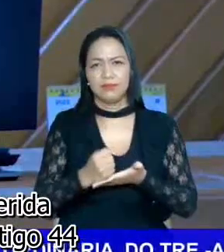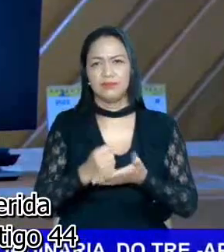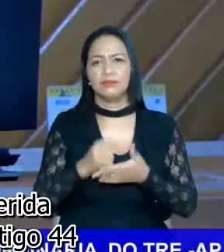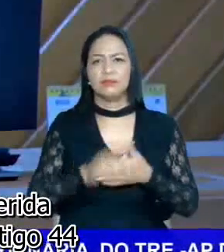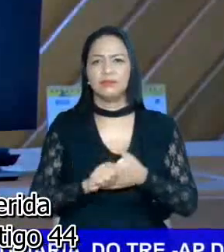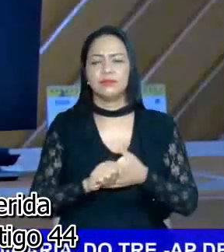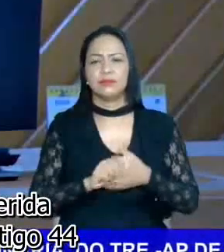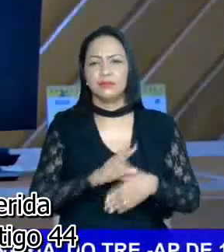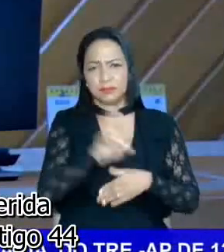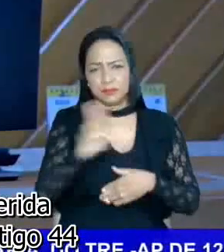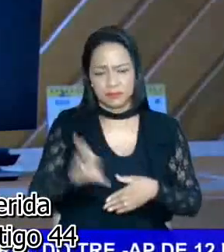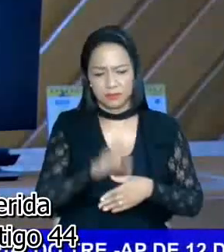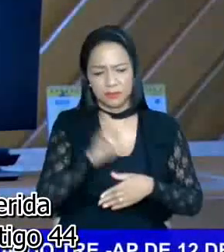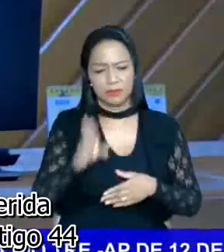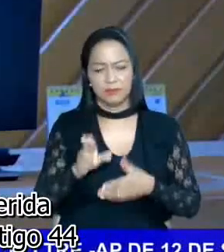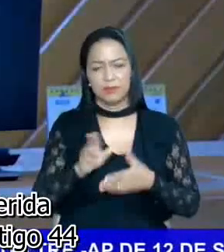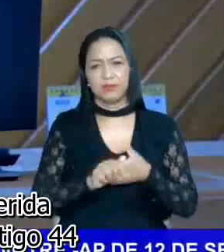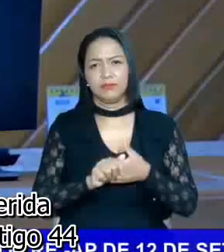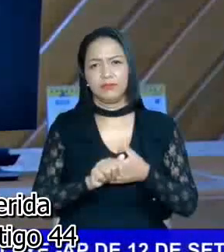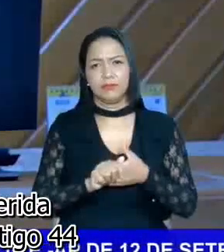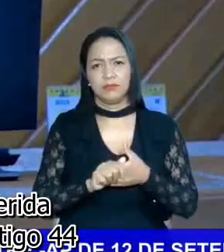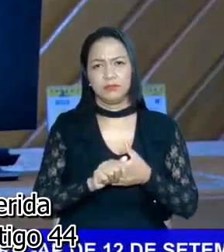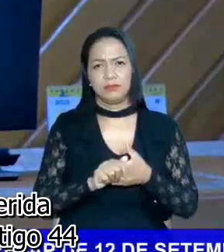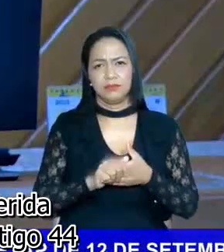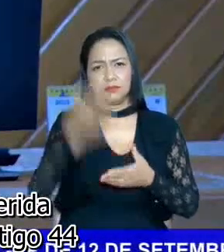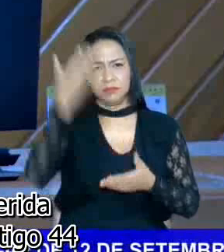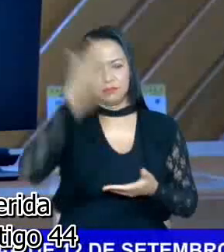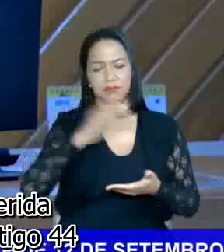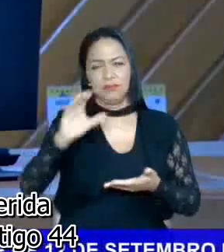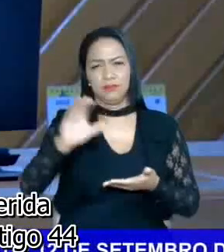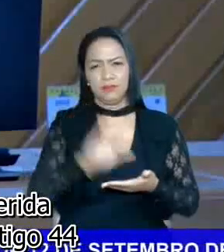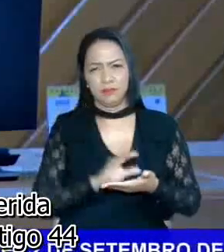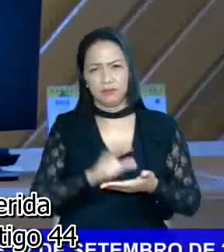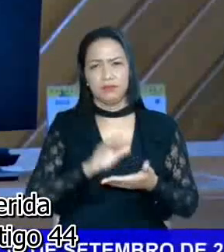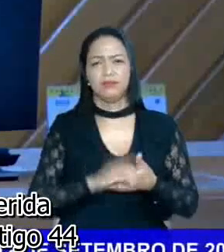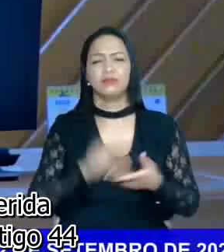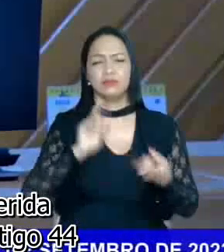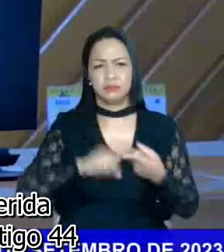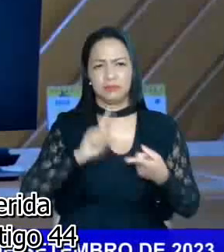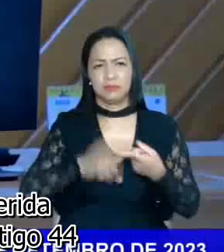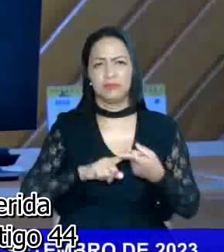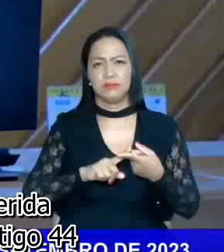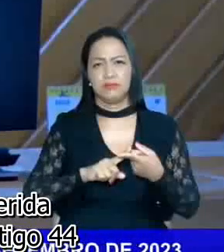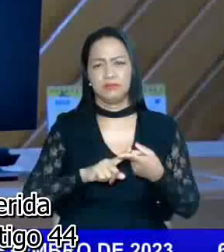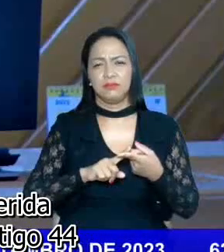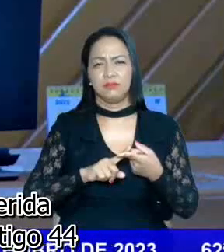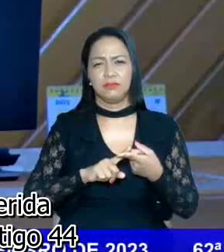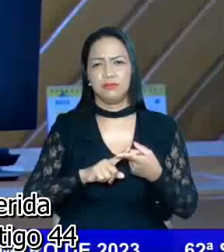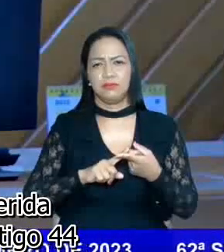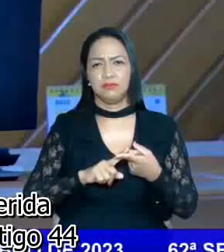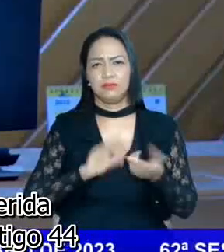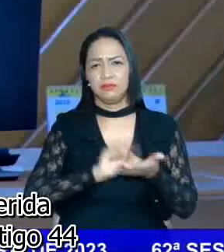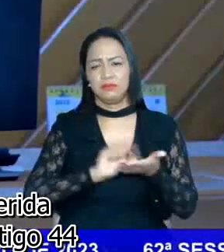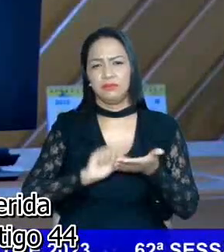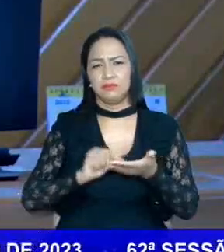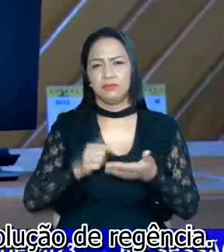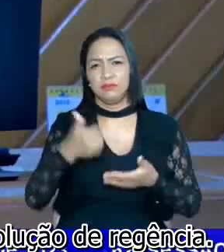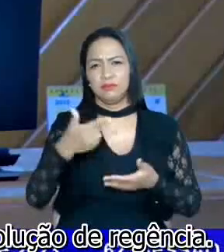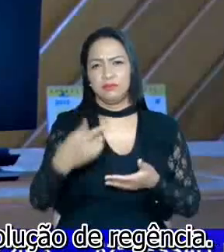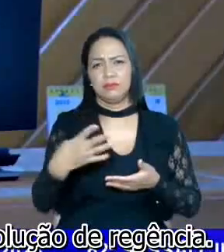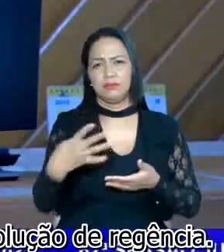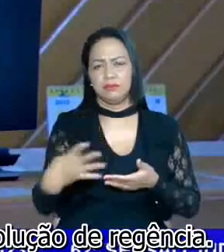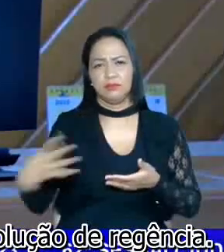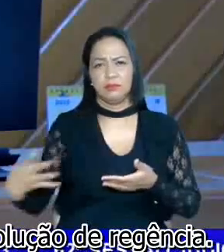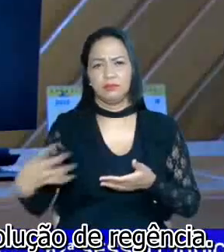sobre a aplicabilidade desse dispositivo na referida prestação de contas, além das disposições do artigo 44,